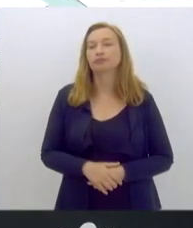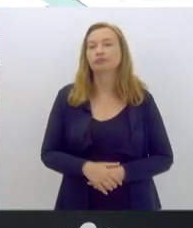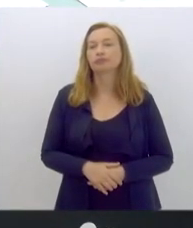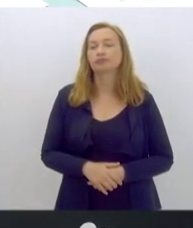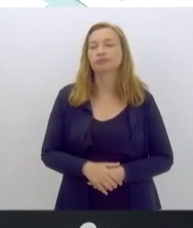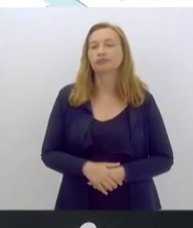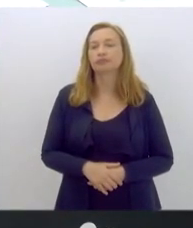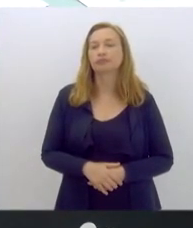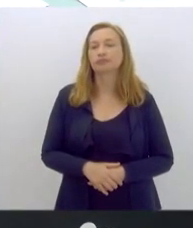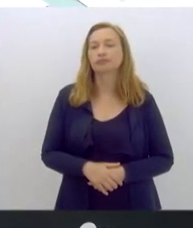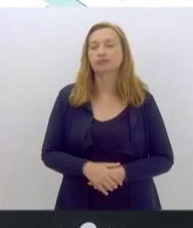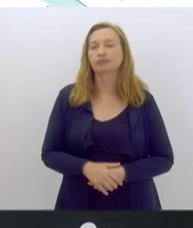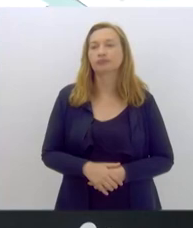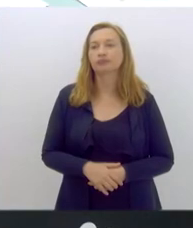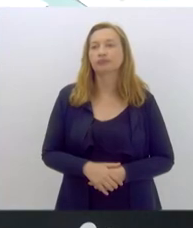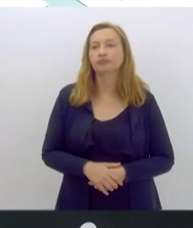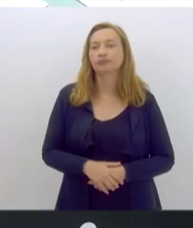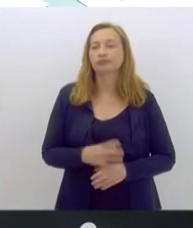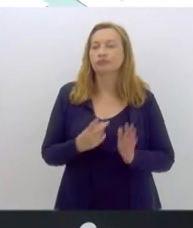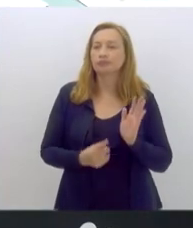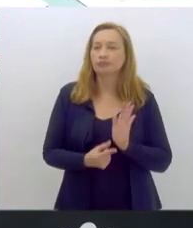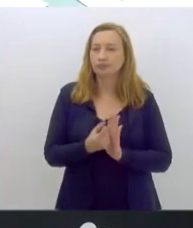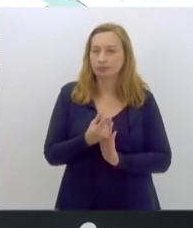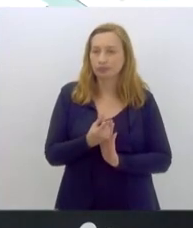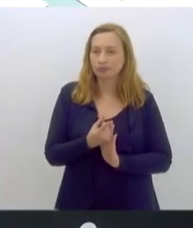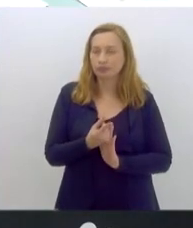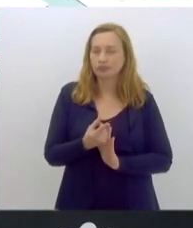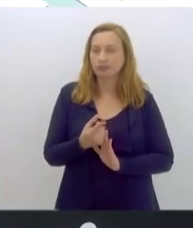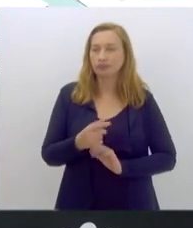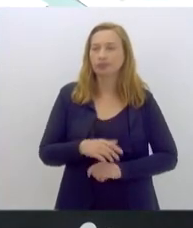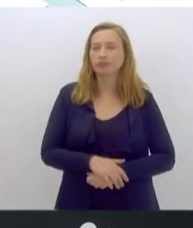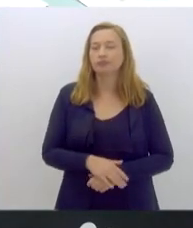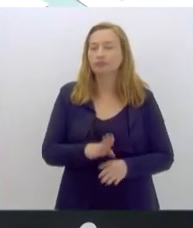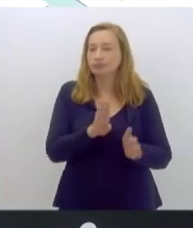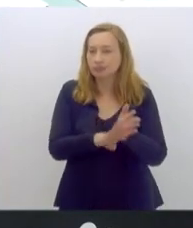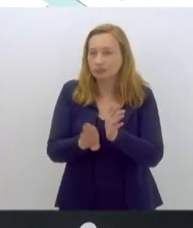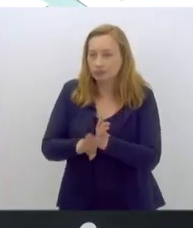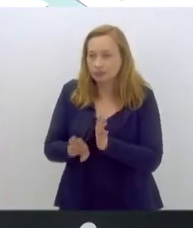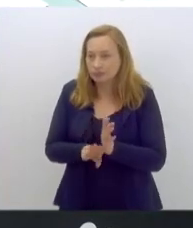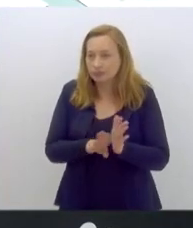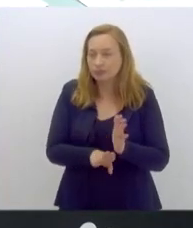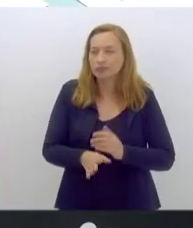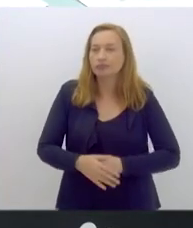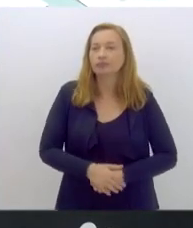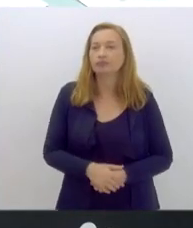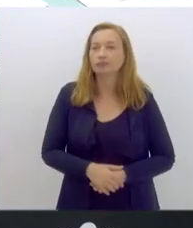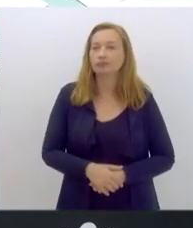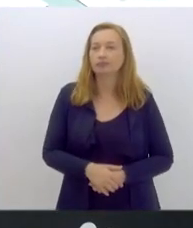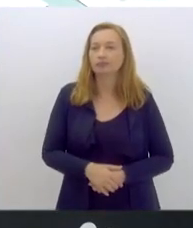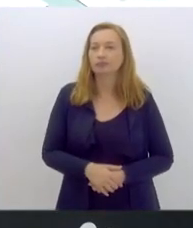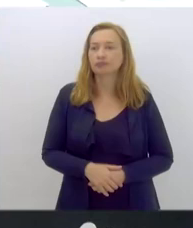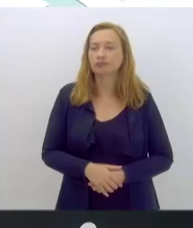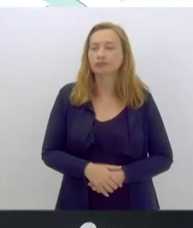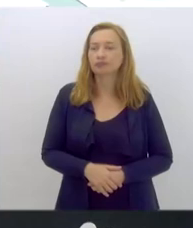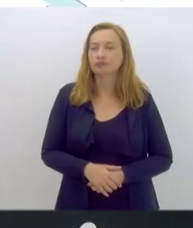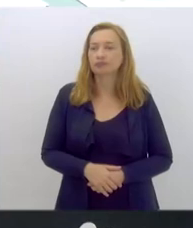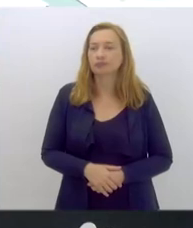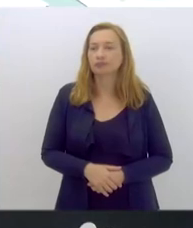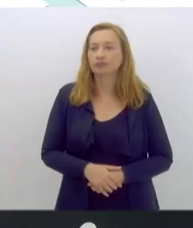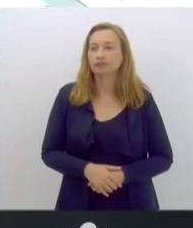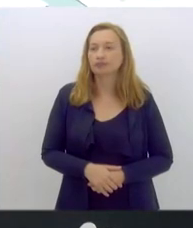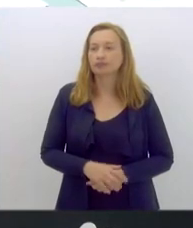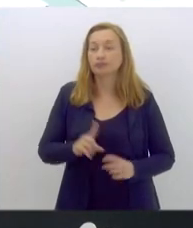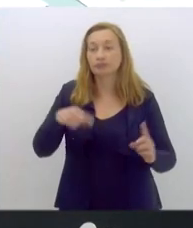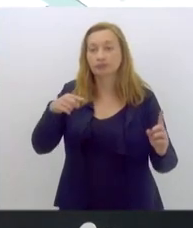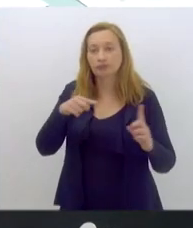pegar os investimentos e as despesas e colocar né com